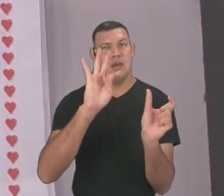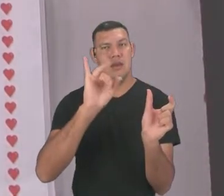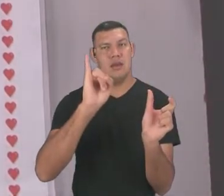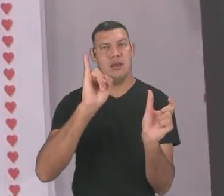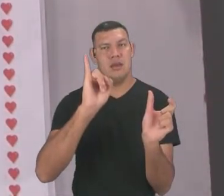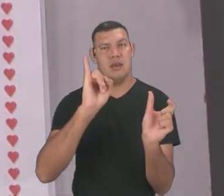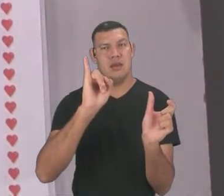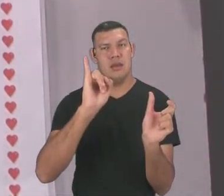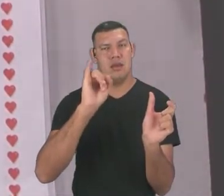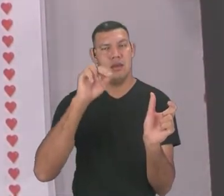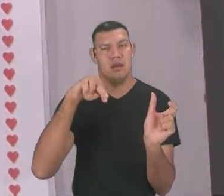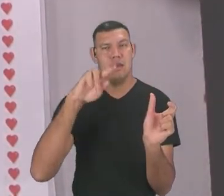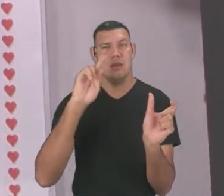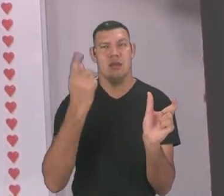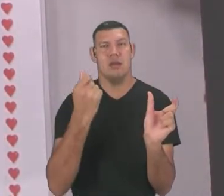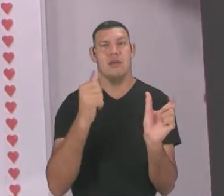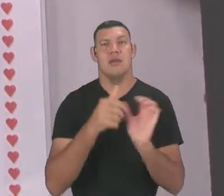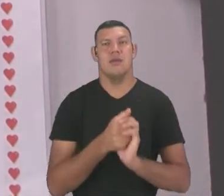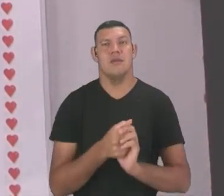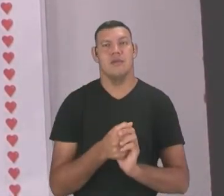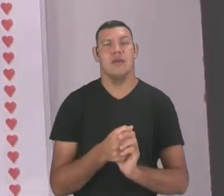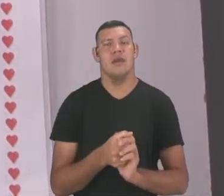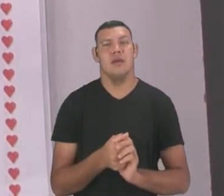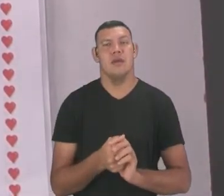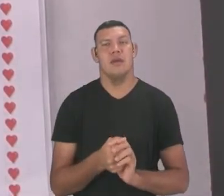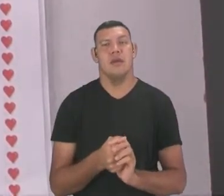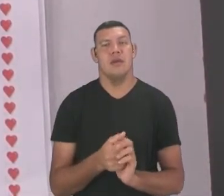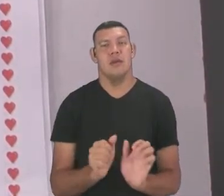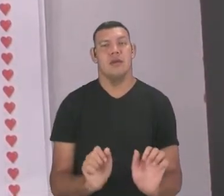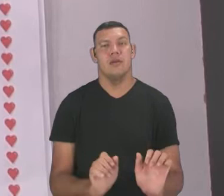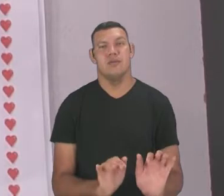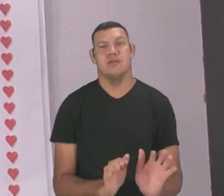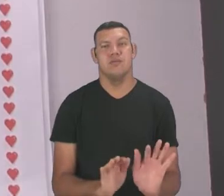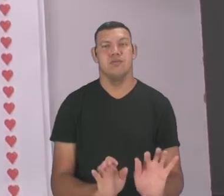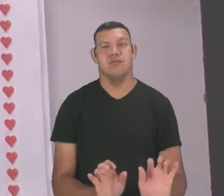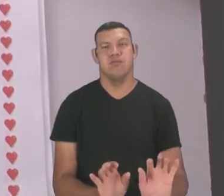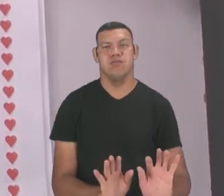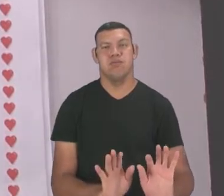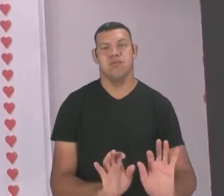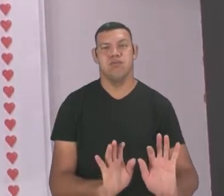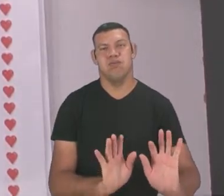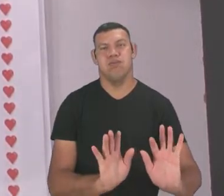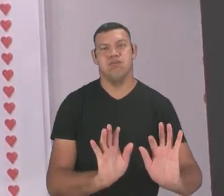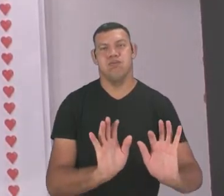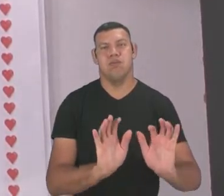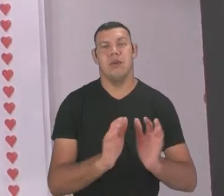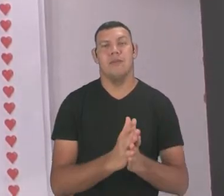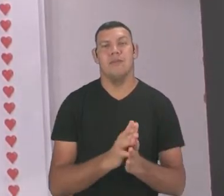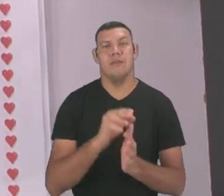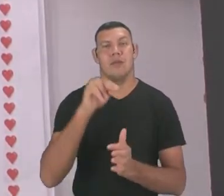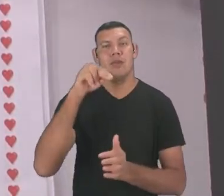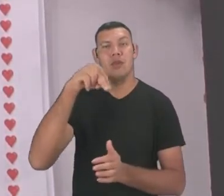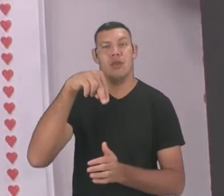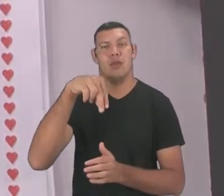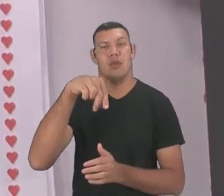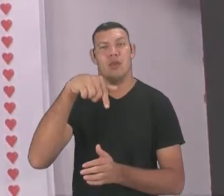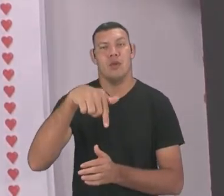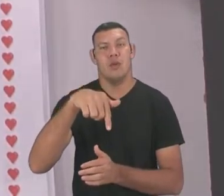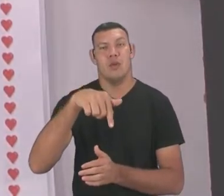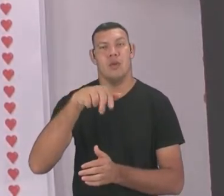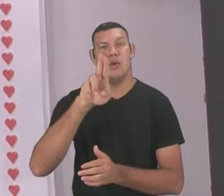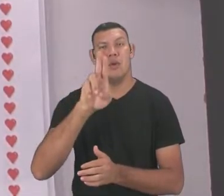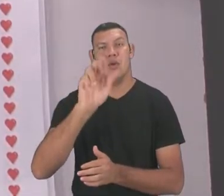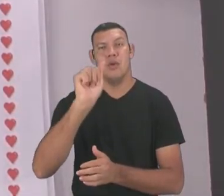vamos encontrar agora a palavra quando quando termina aqui na letra